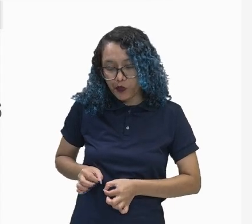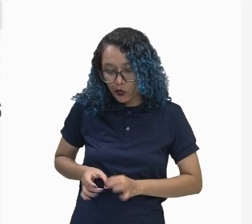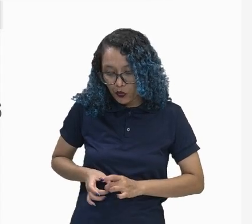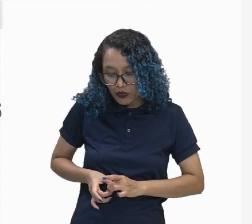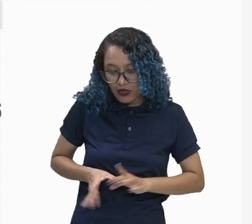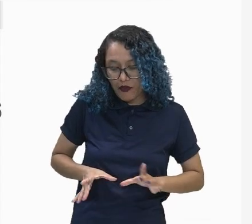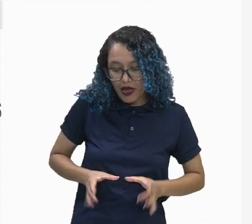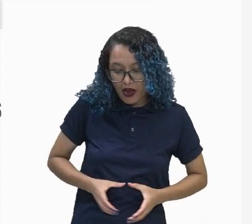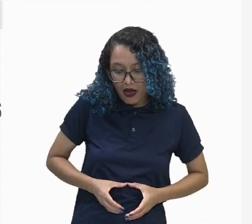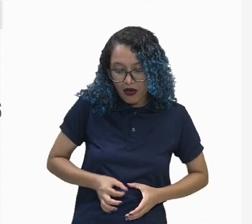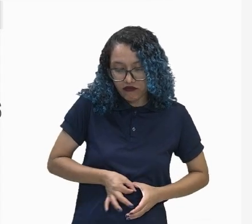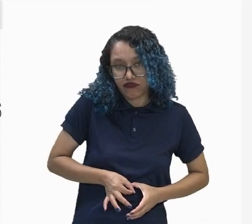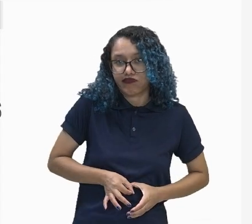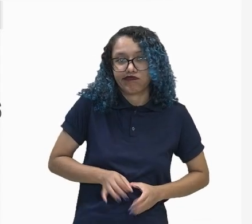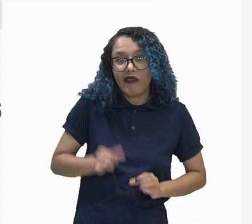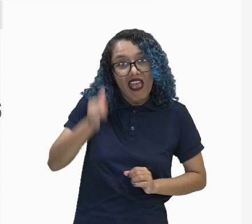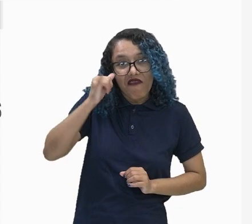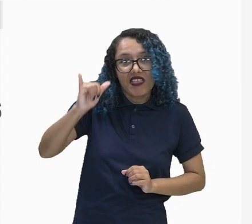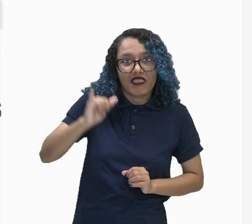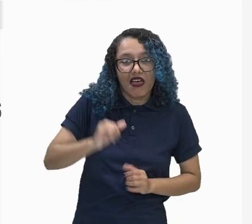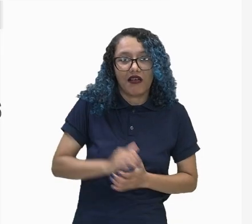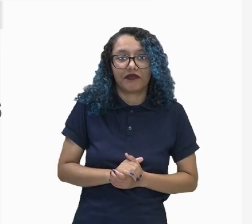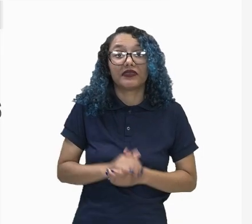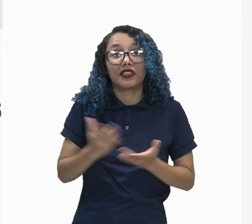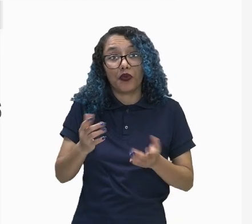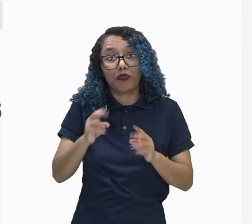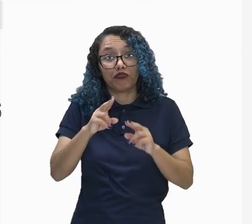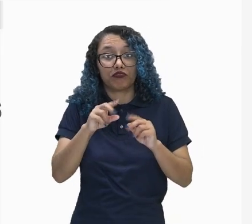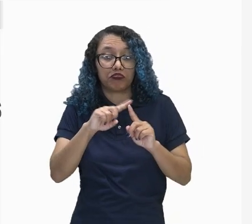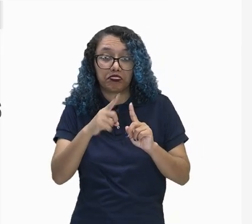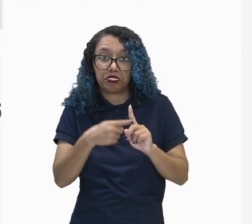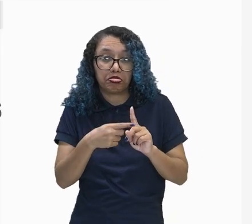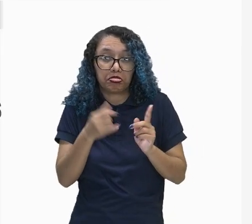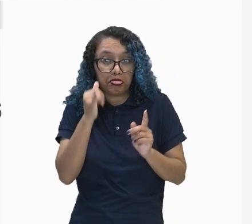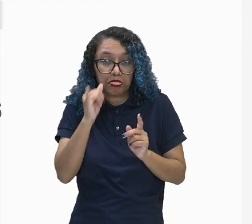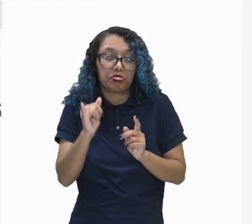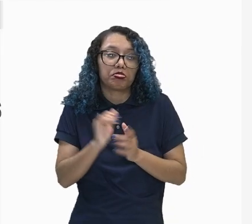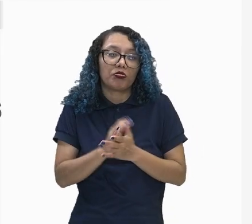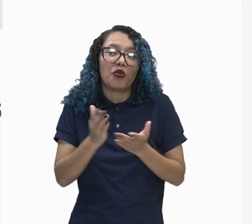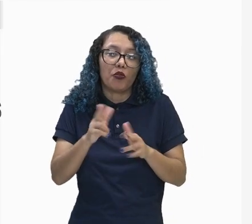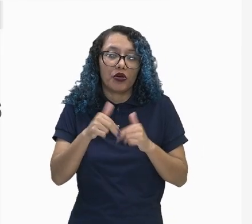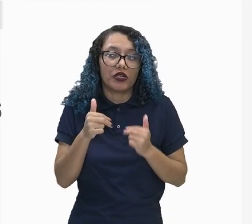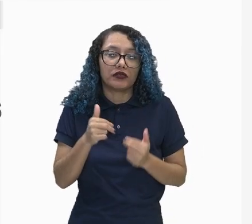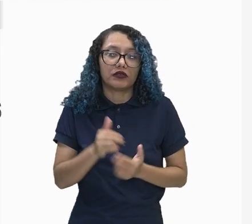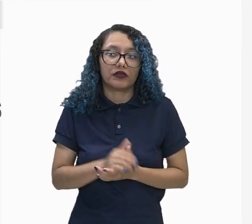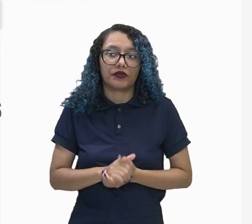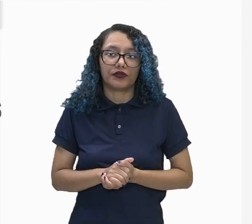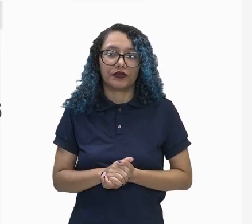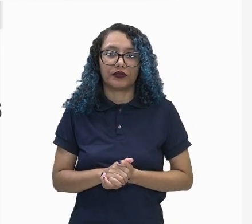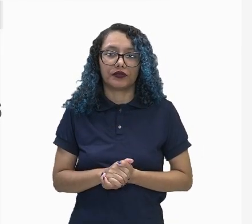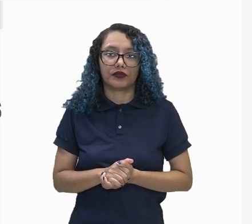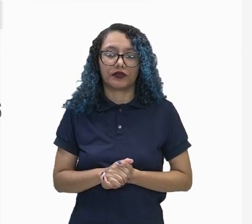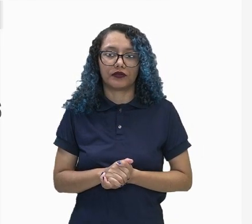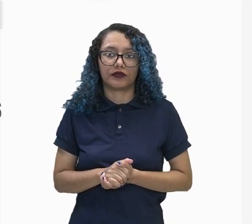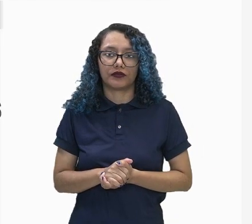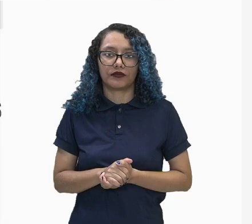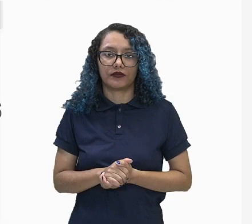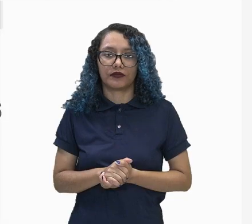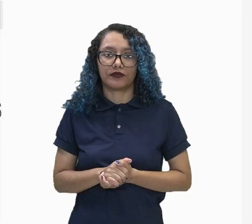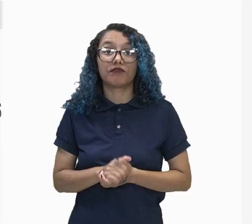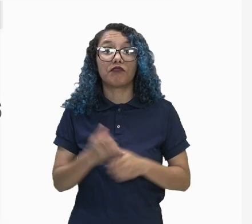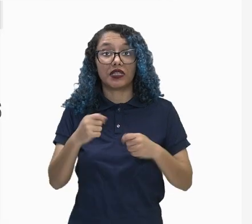né, ela não vai engravidar. E aí é claro que isso, né, deve ser usado, né, com